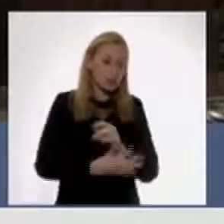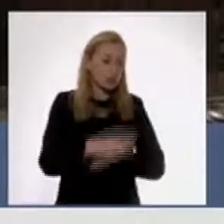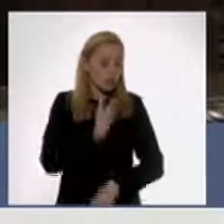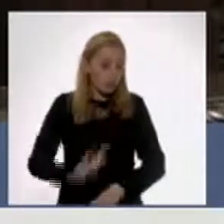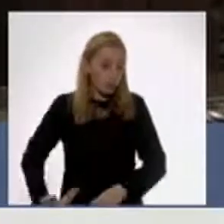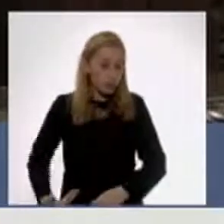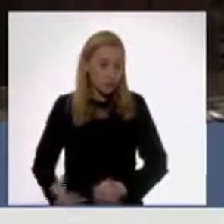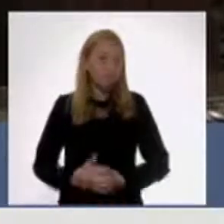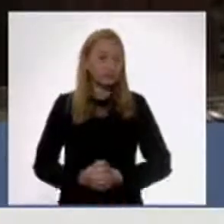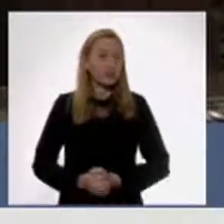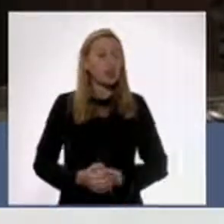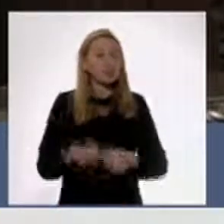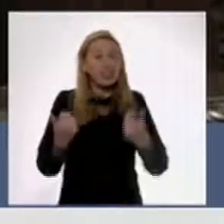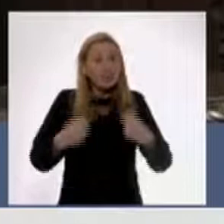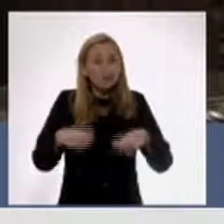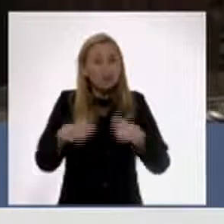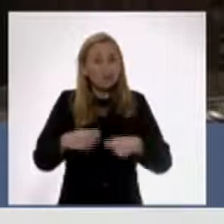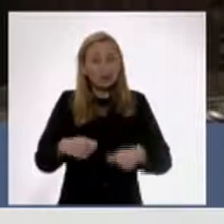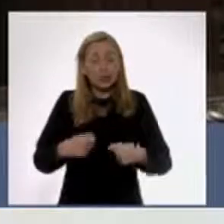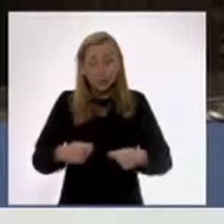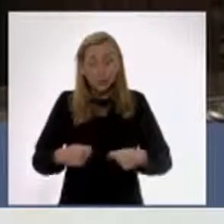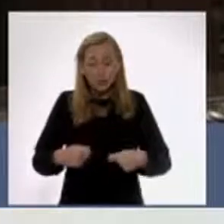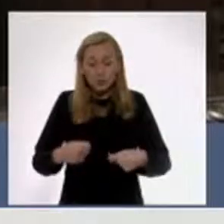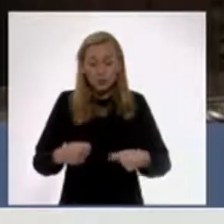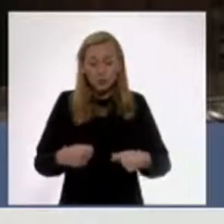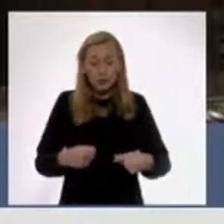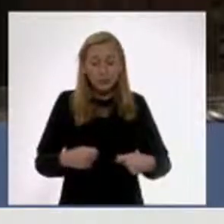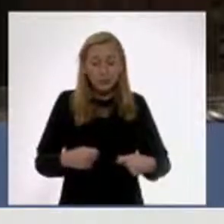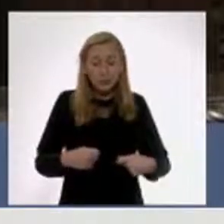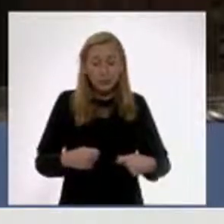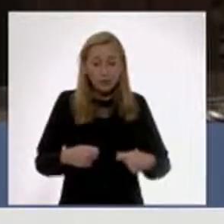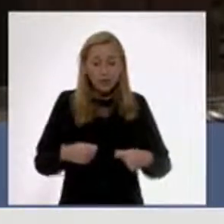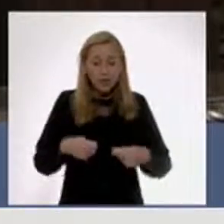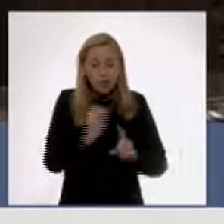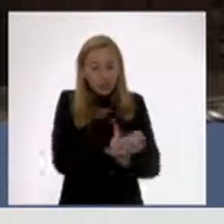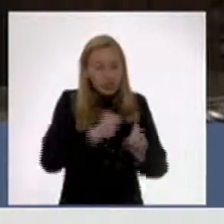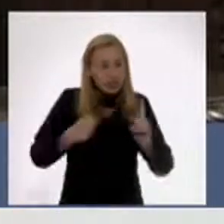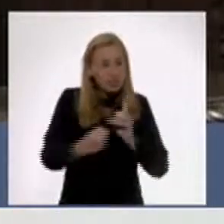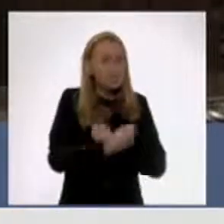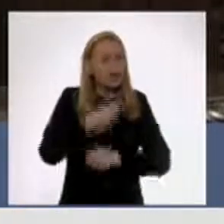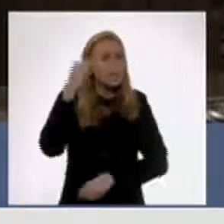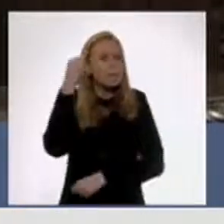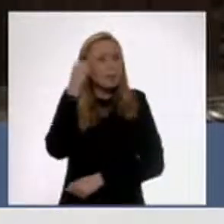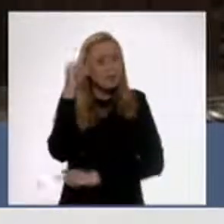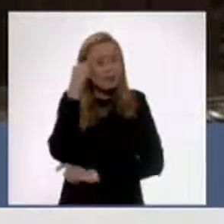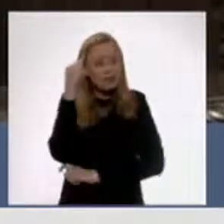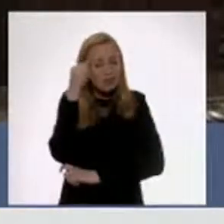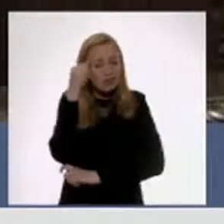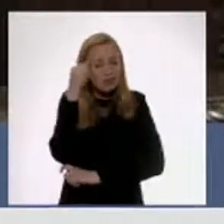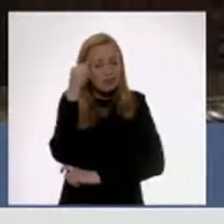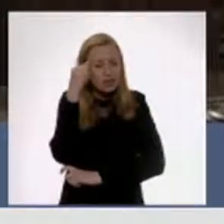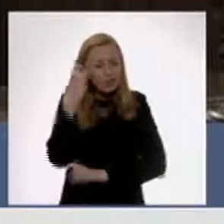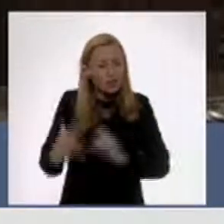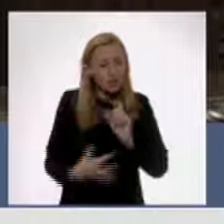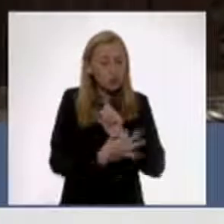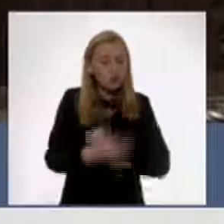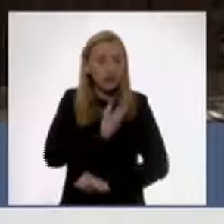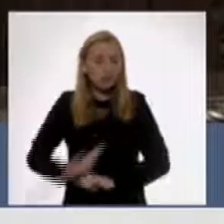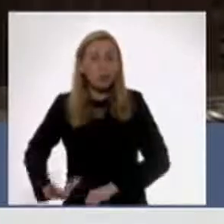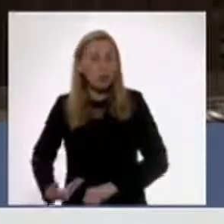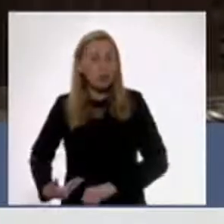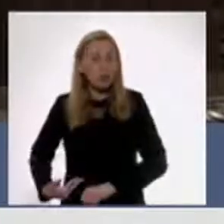pública. É preciso que essa sociedade repense a segurança